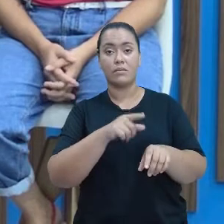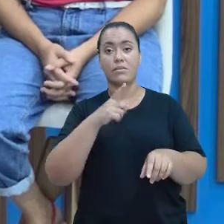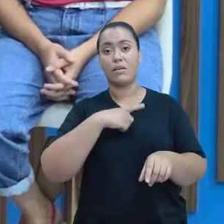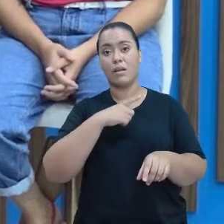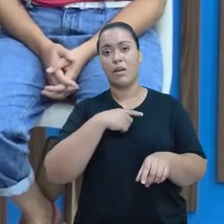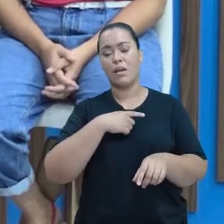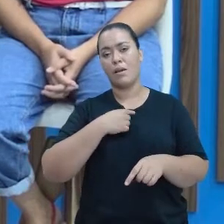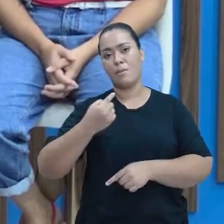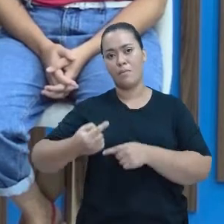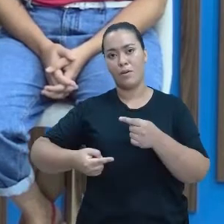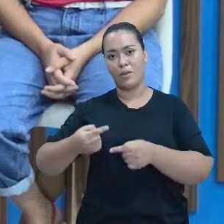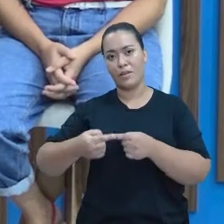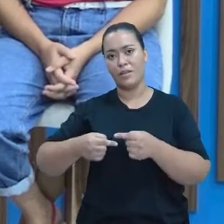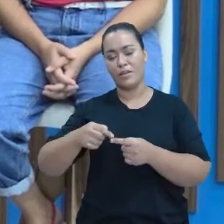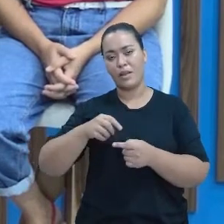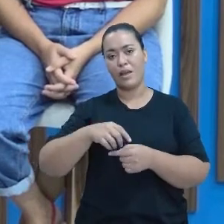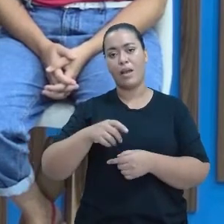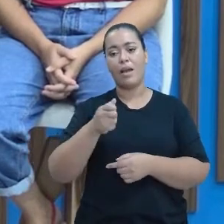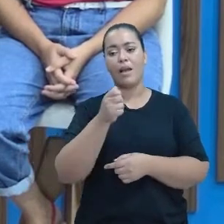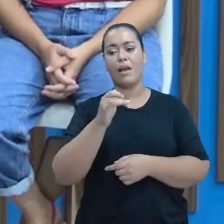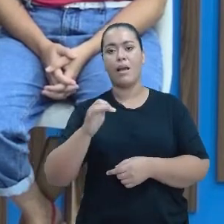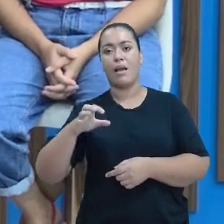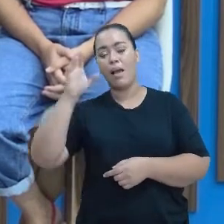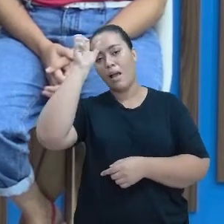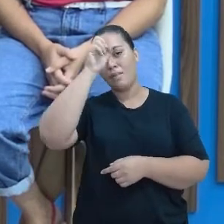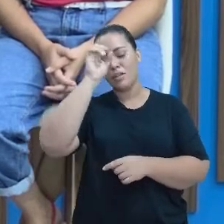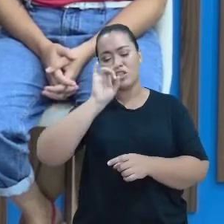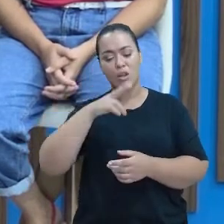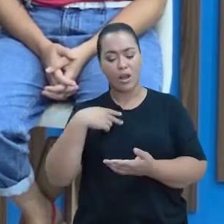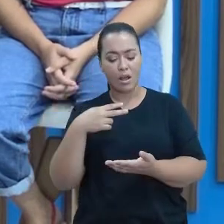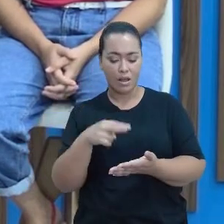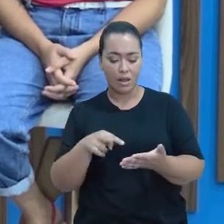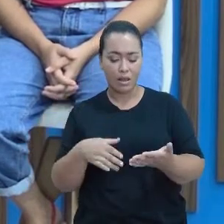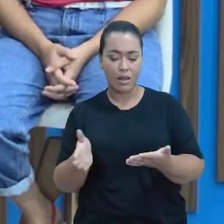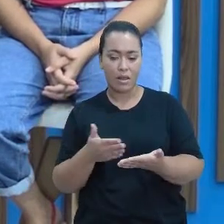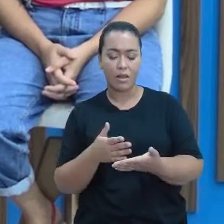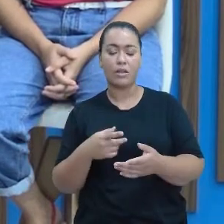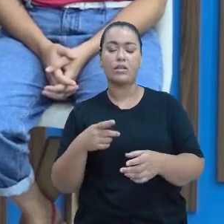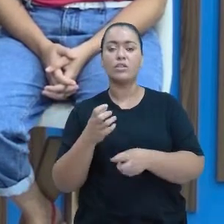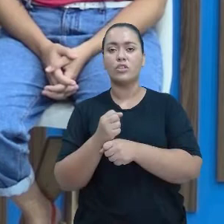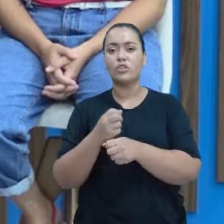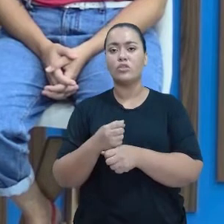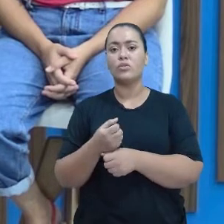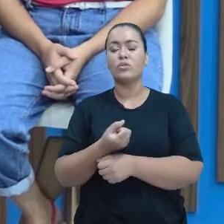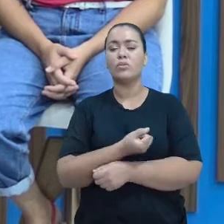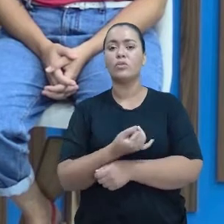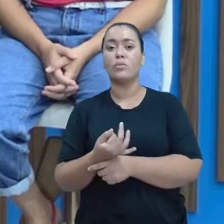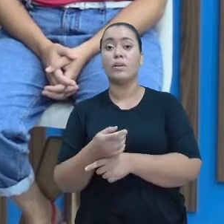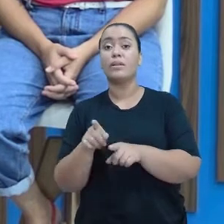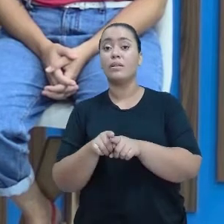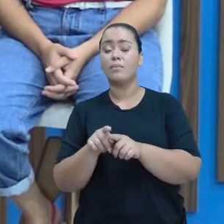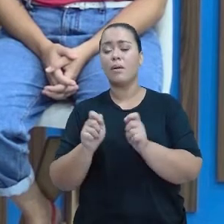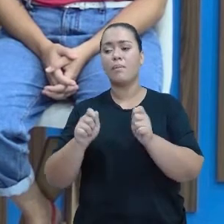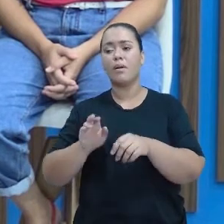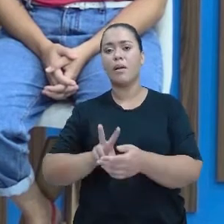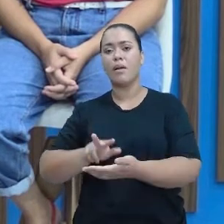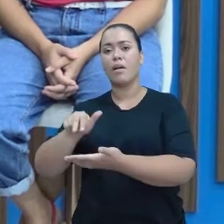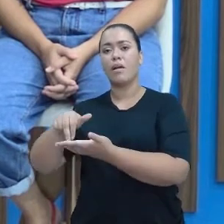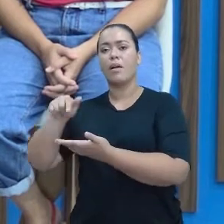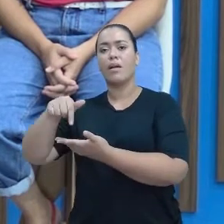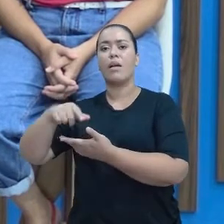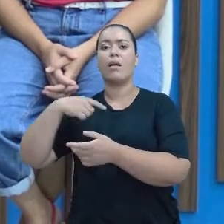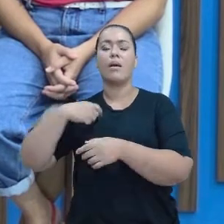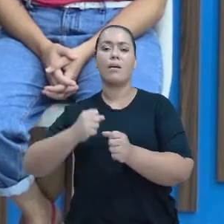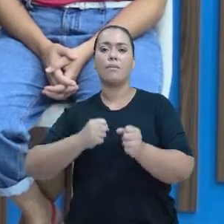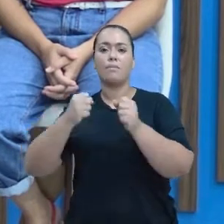alfabetização política também, e não apenas para ler livros e números, eles serão capazes também de ocupar esses espaços de